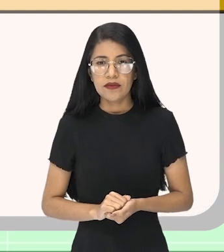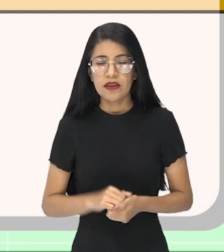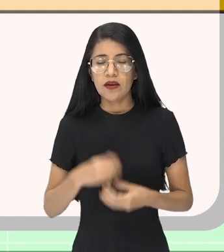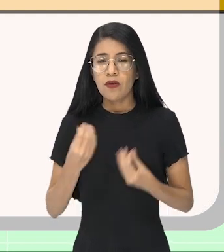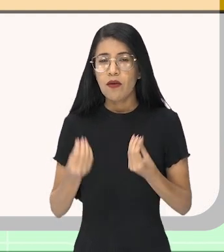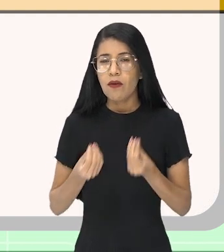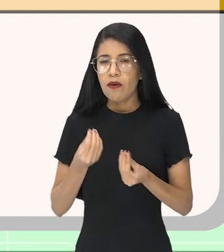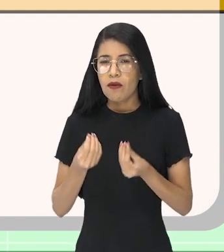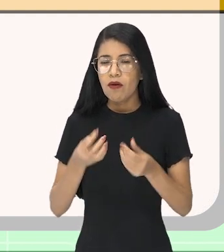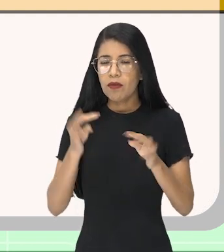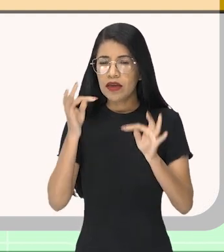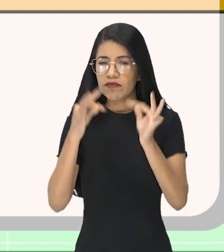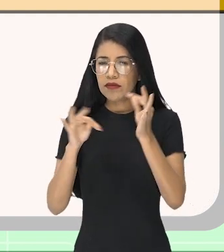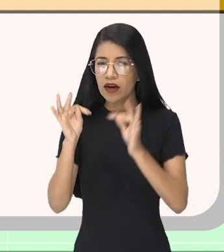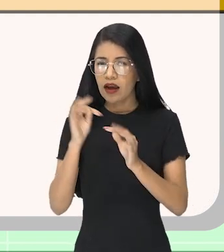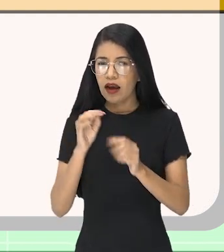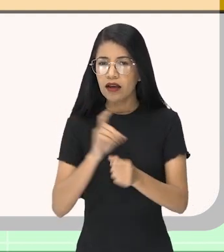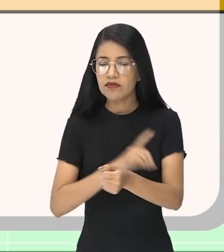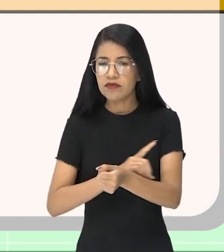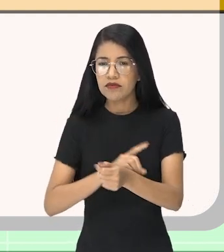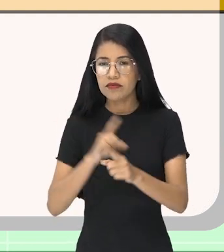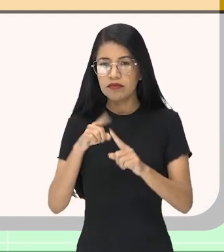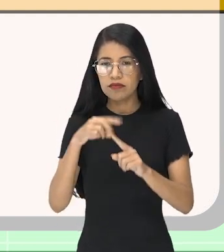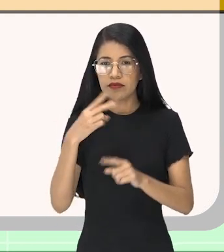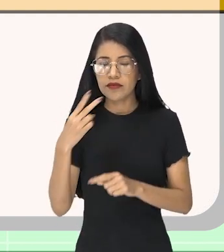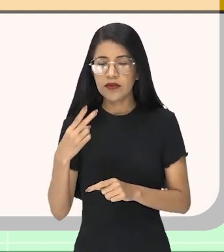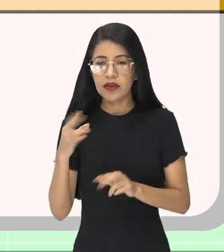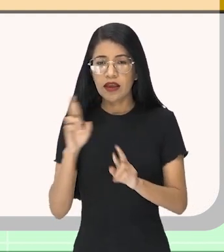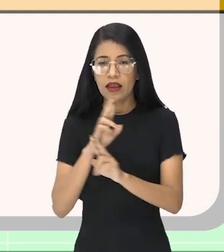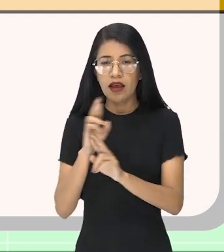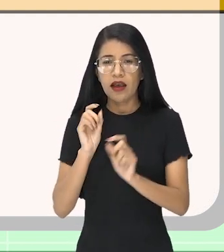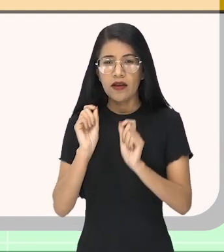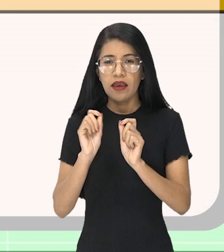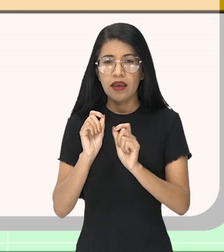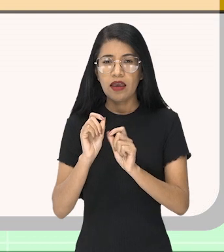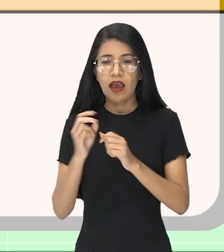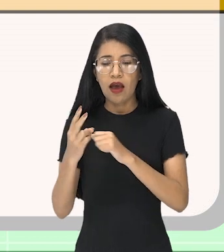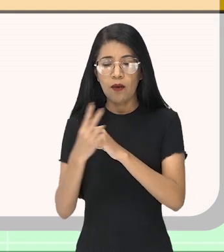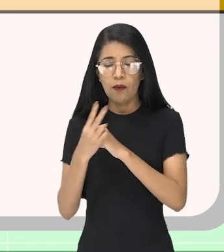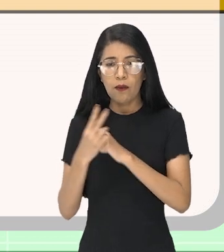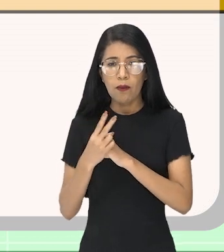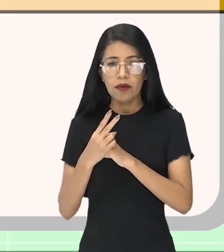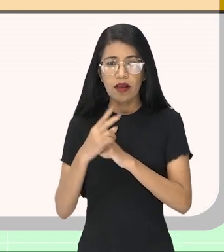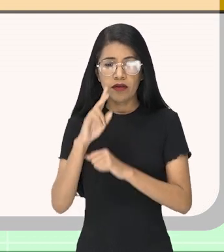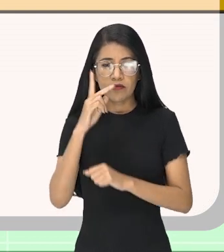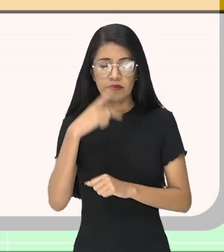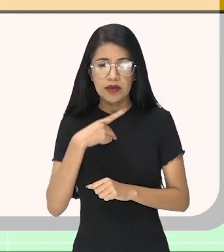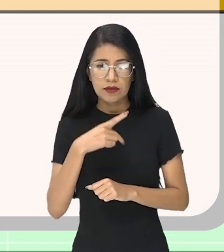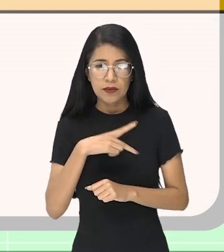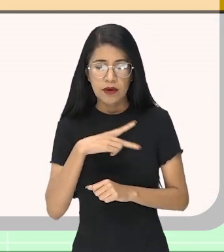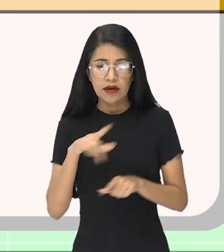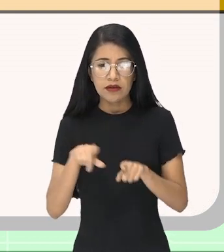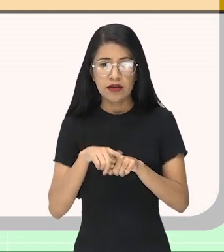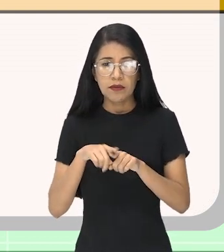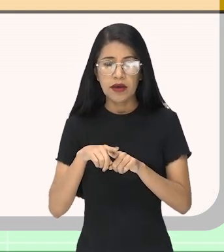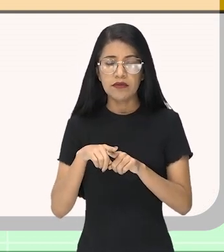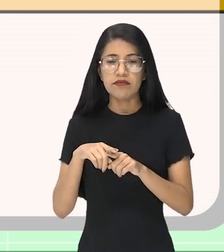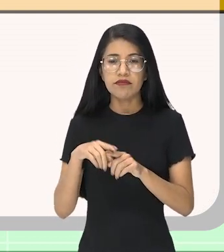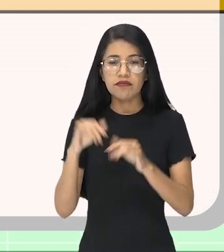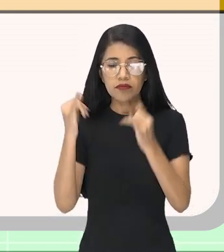tratar o diabetes do tipo 2 está relacionado a cuidados pessoais, como dieta